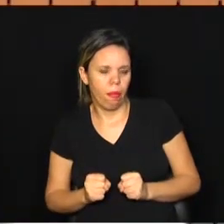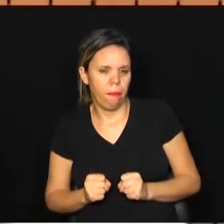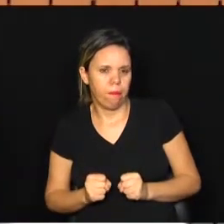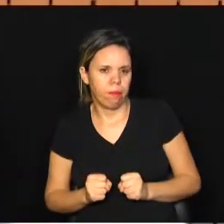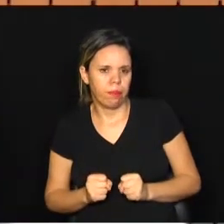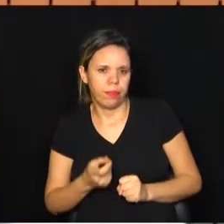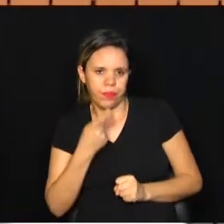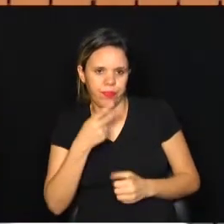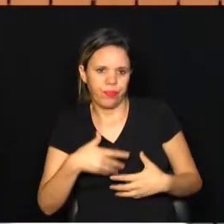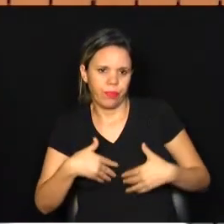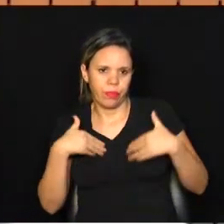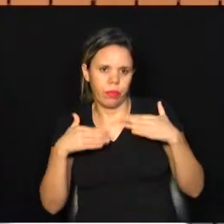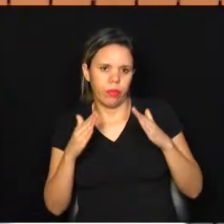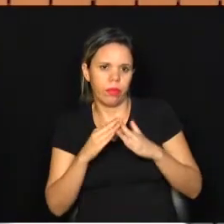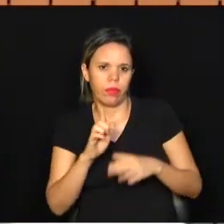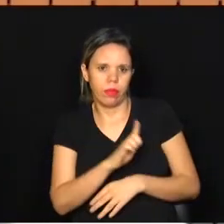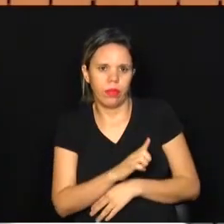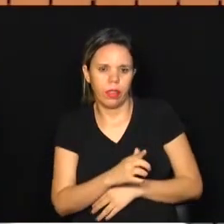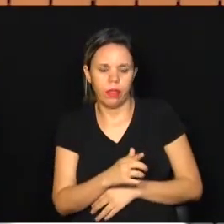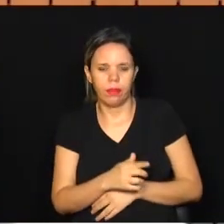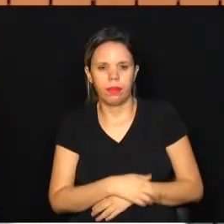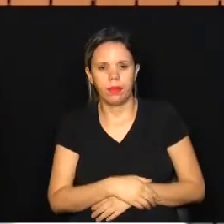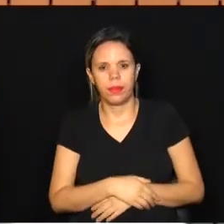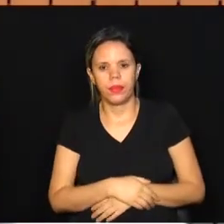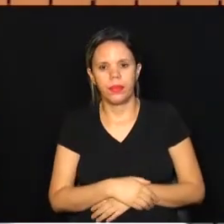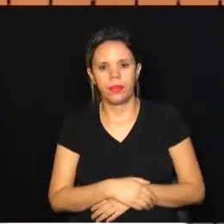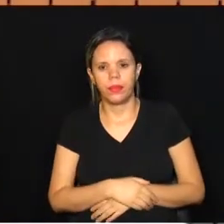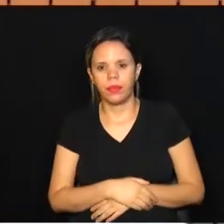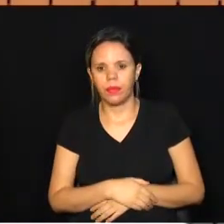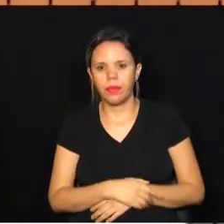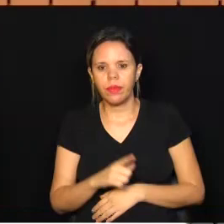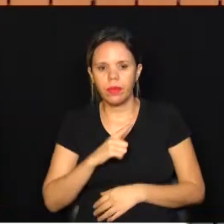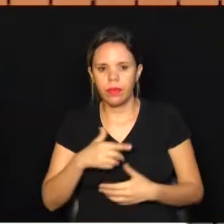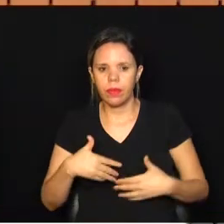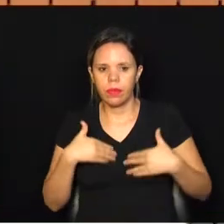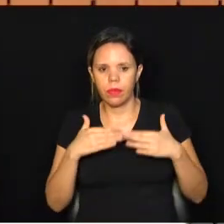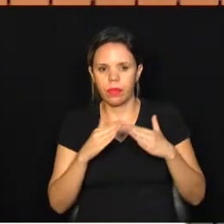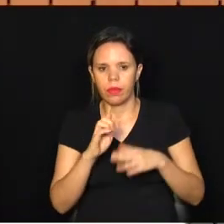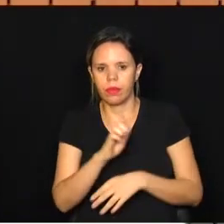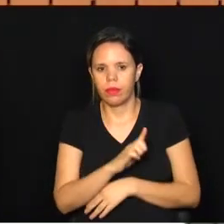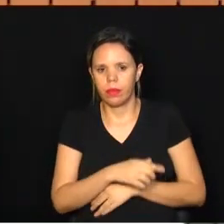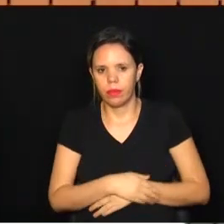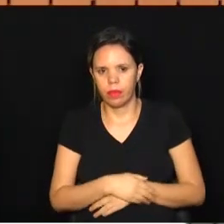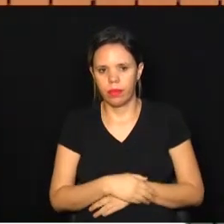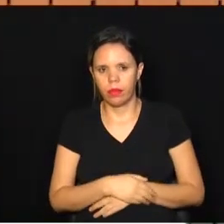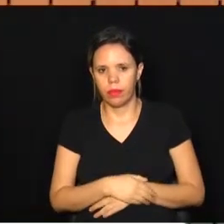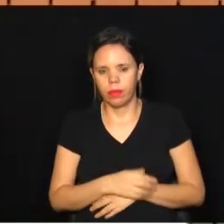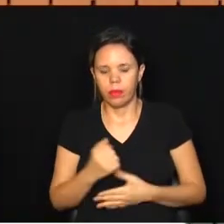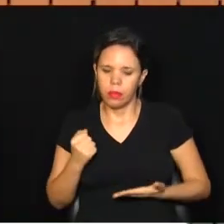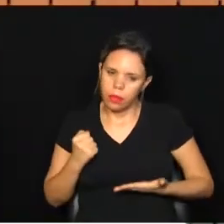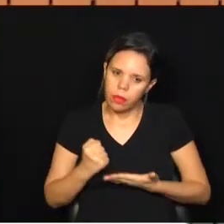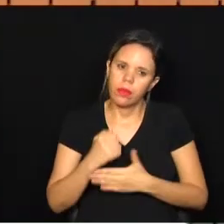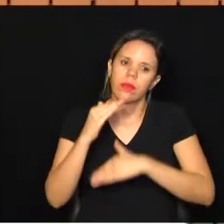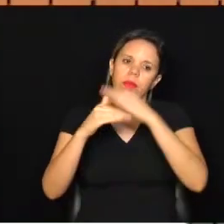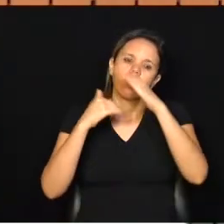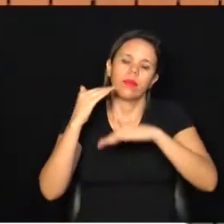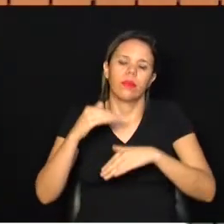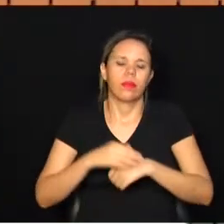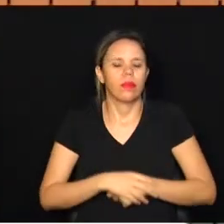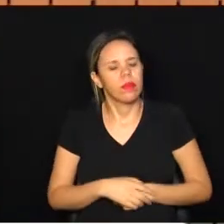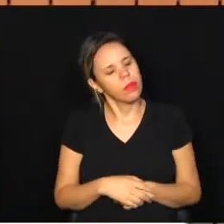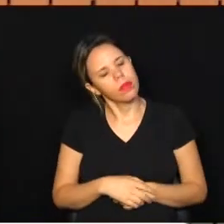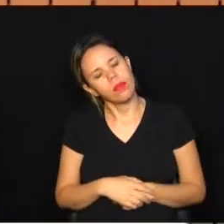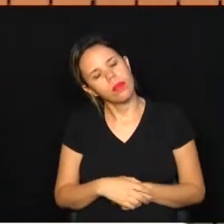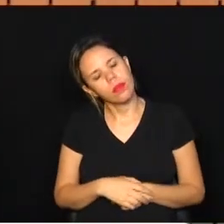eu tenho orgulho de morar na cidade de Campinas e eu tenho orgulho de morar na região do Campo Grande. Eu ajudei a construir o desenvolvimento